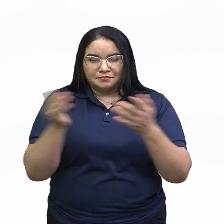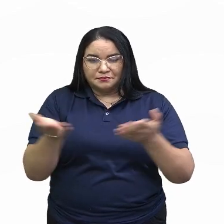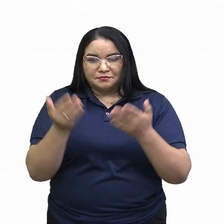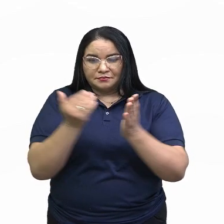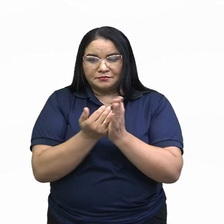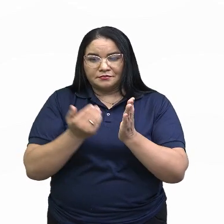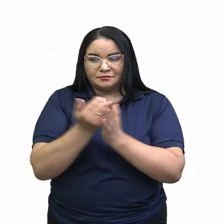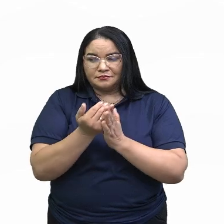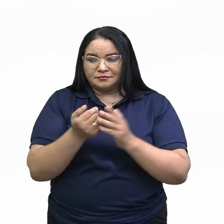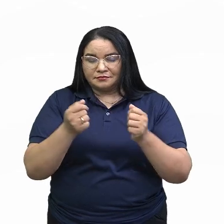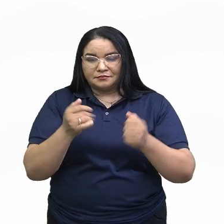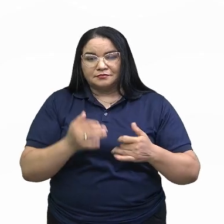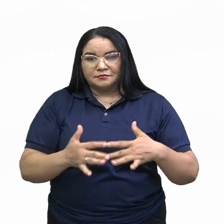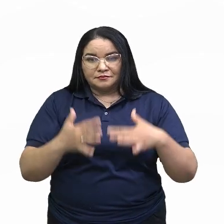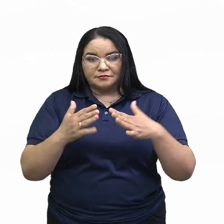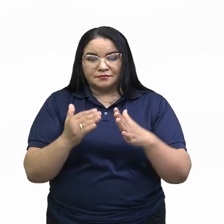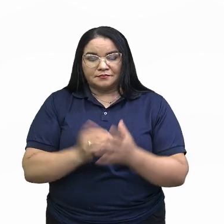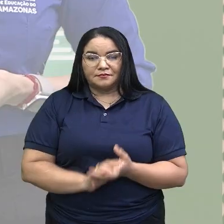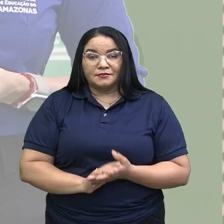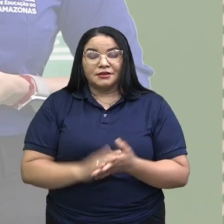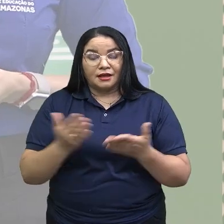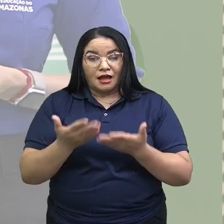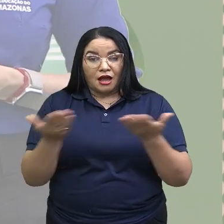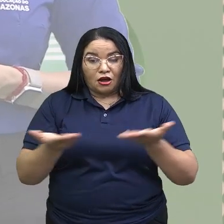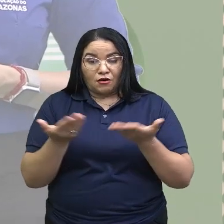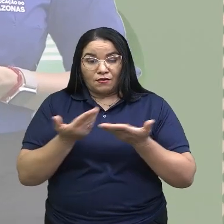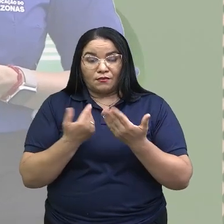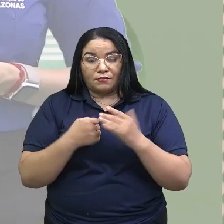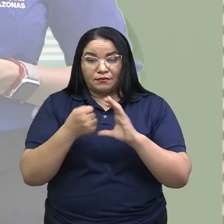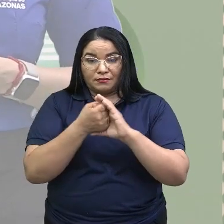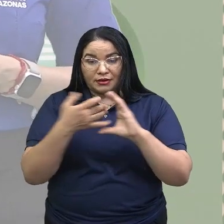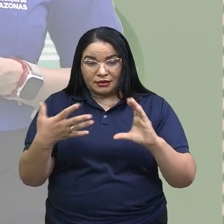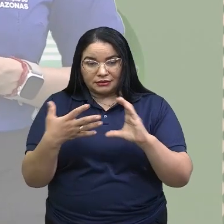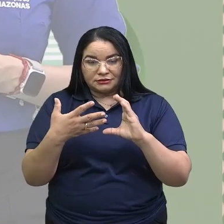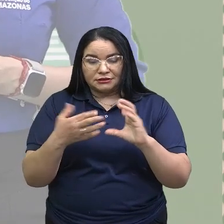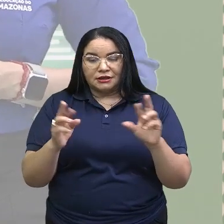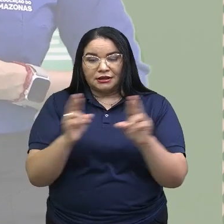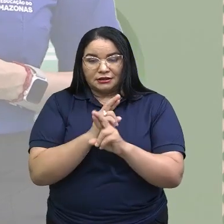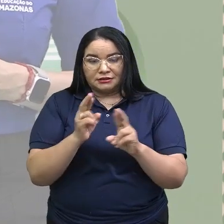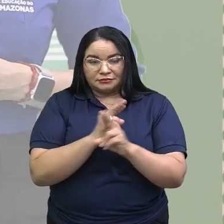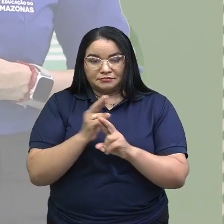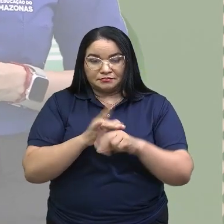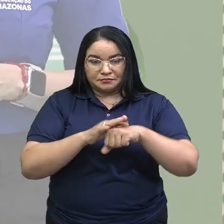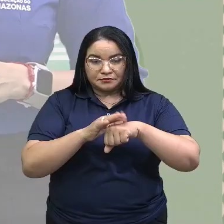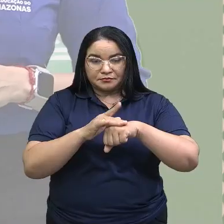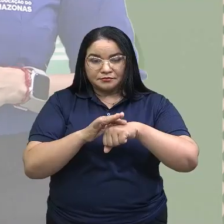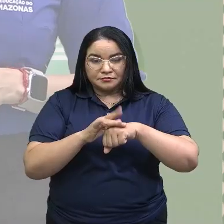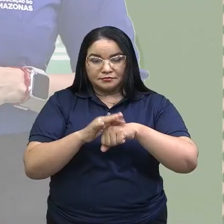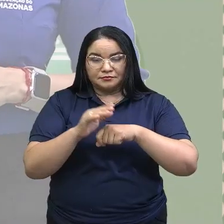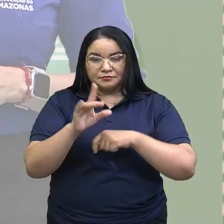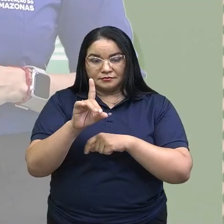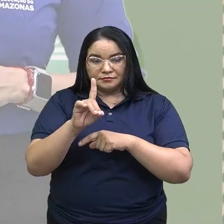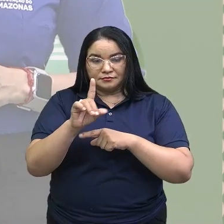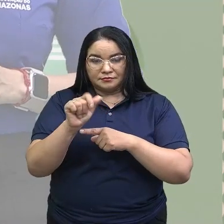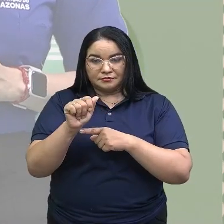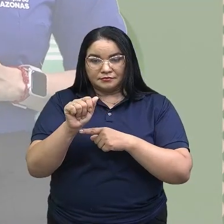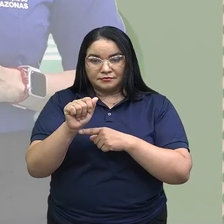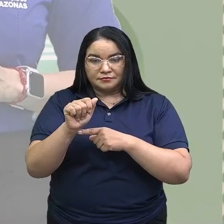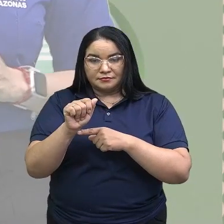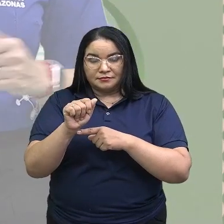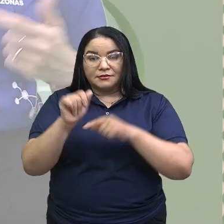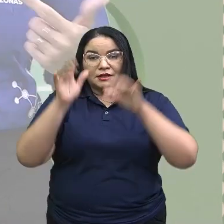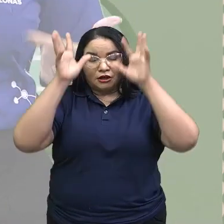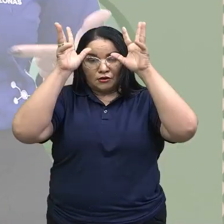iniciar observando aqui as características que estão relacionadas à doença de Alzheimer, né? Então, a gente observa que é